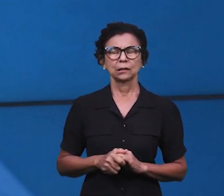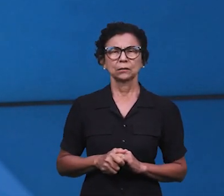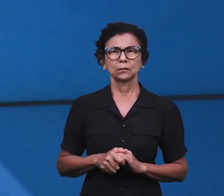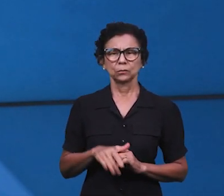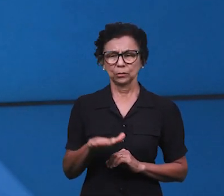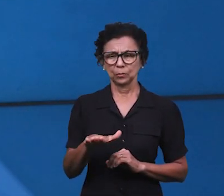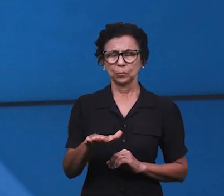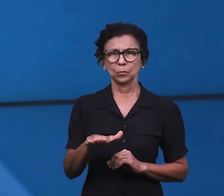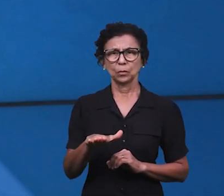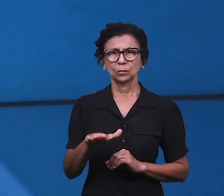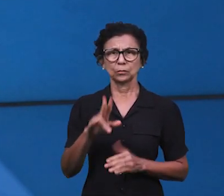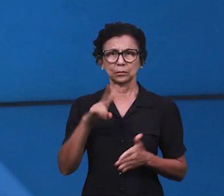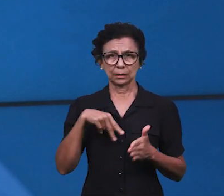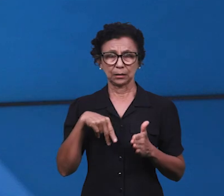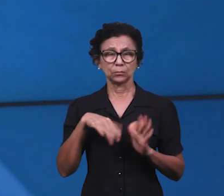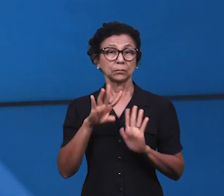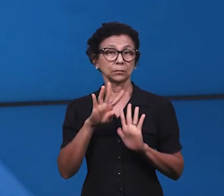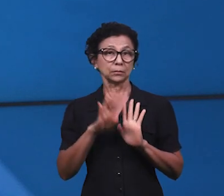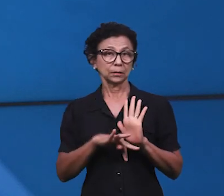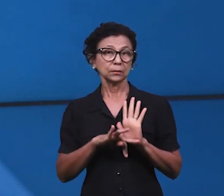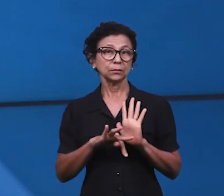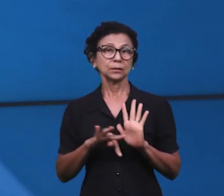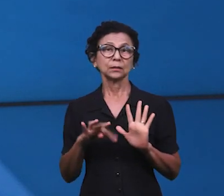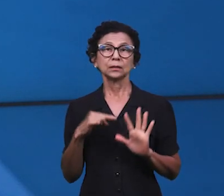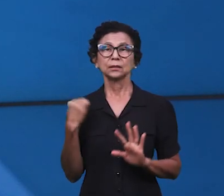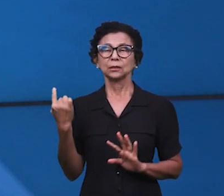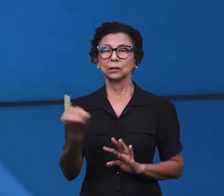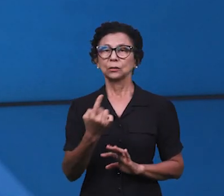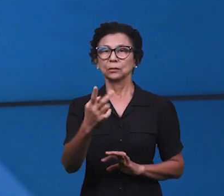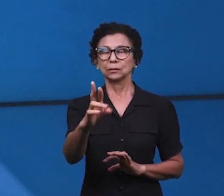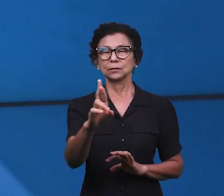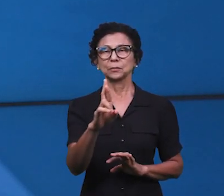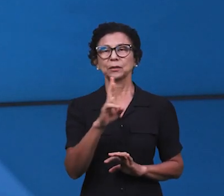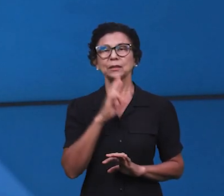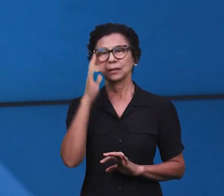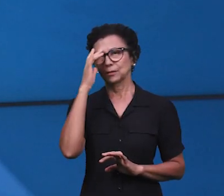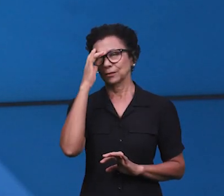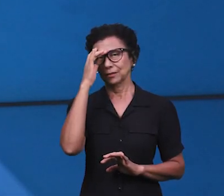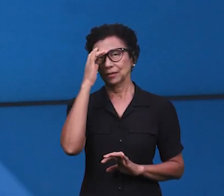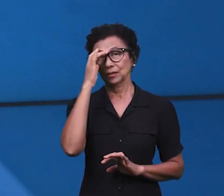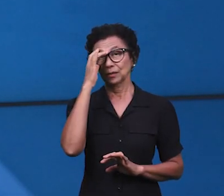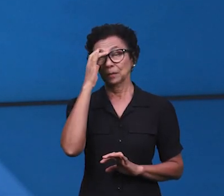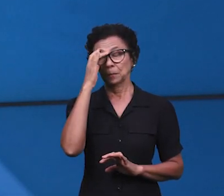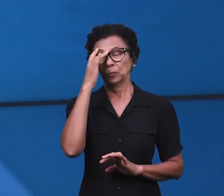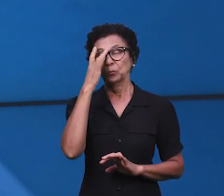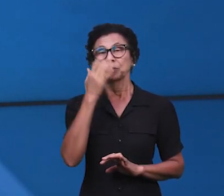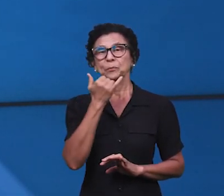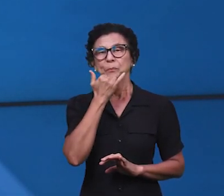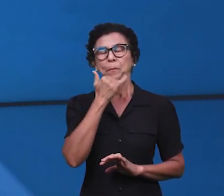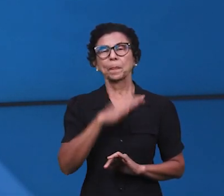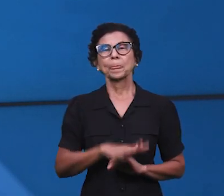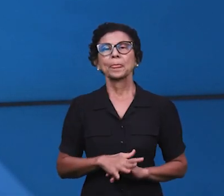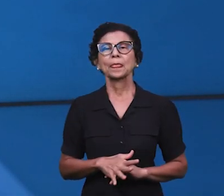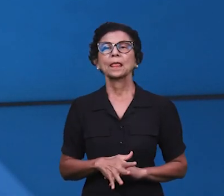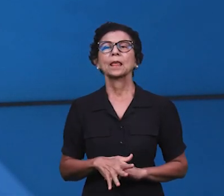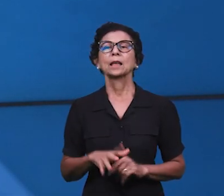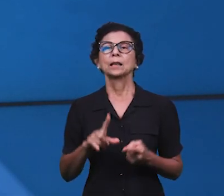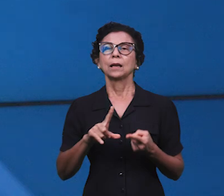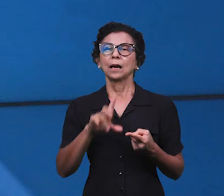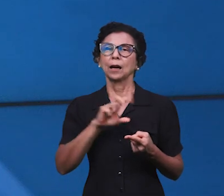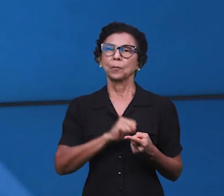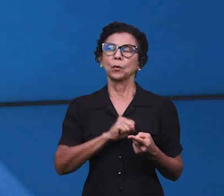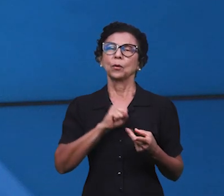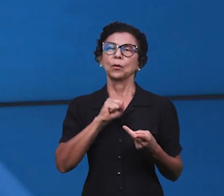ali, o intermediário, leu ali o texto, né? E todos puderam responder que a igreja ali trabalhou com amor, com fé e